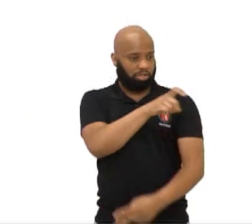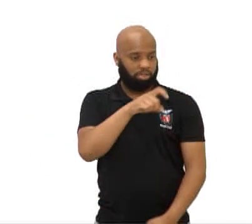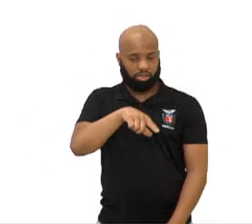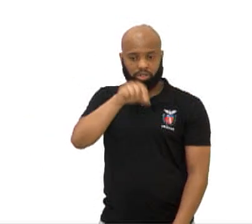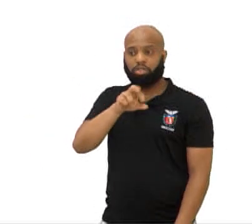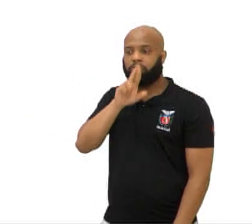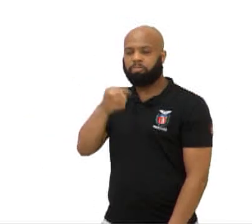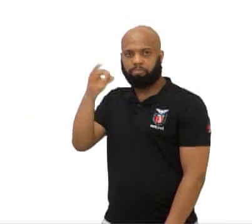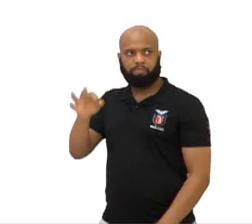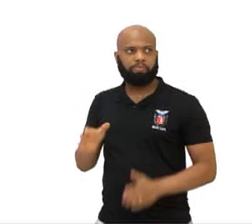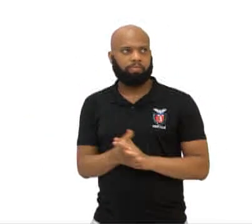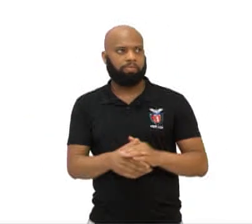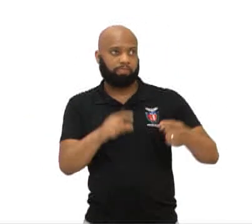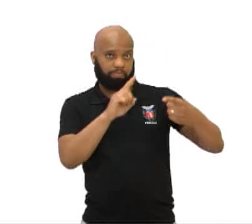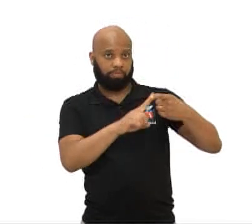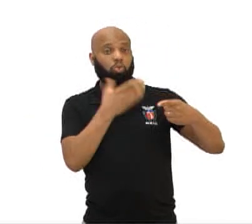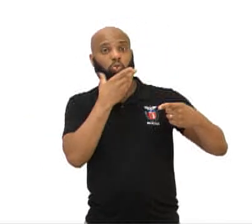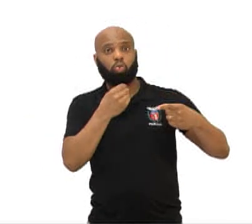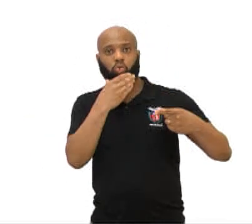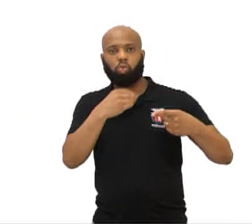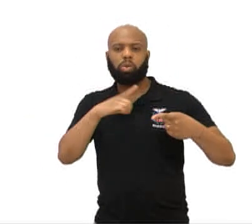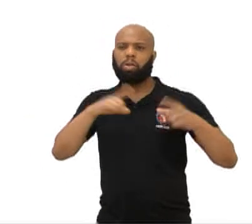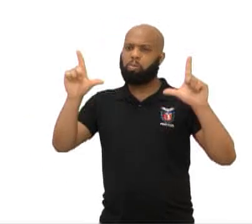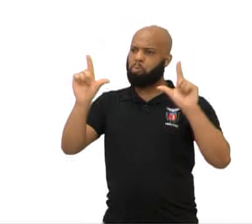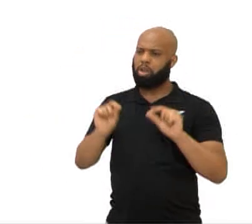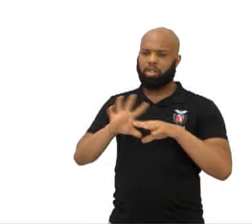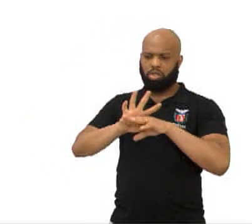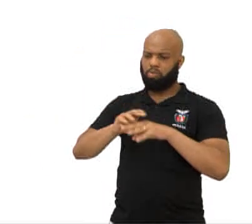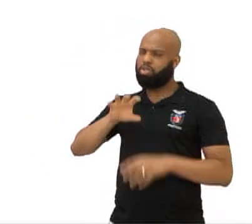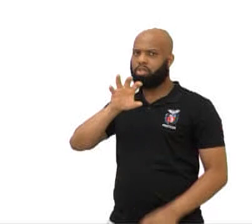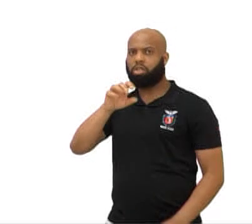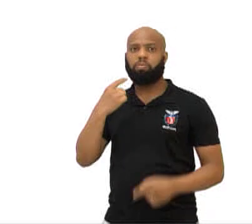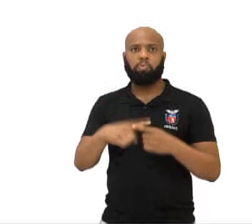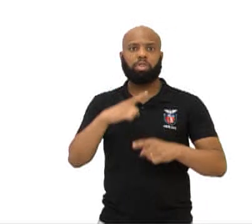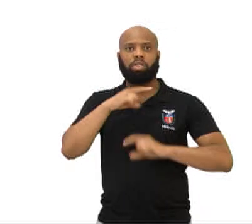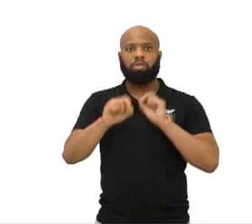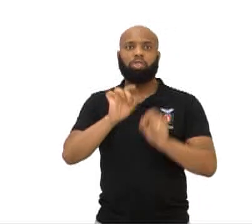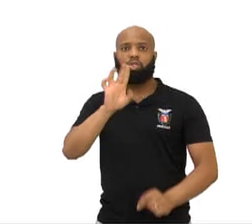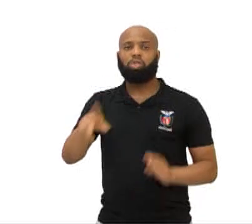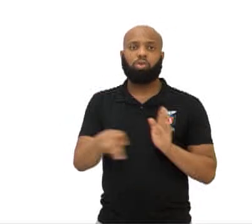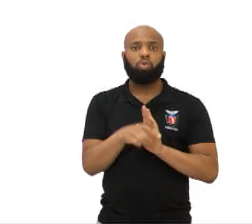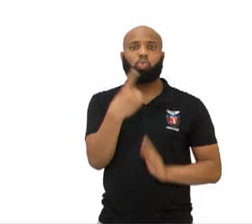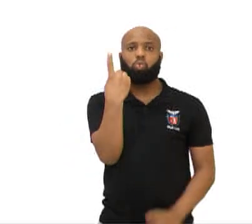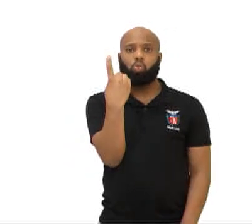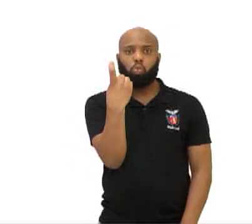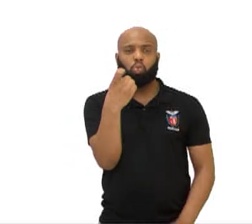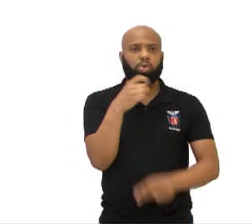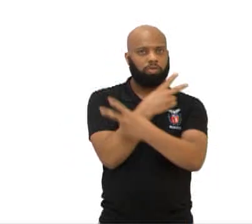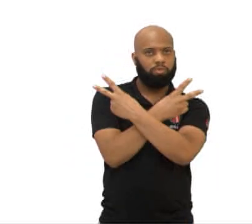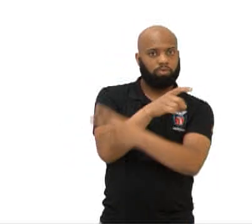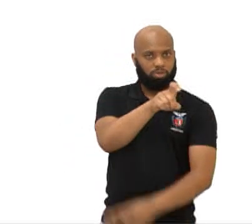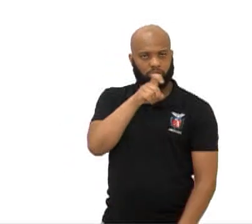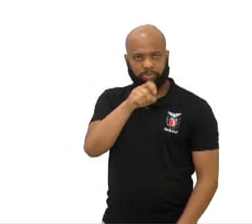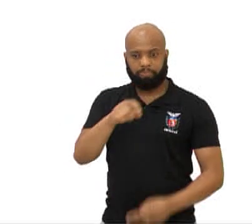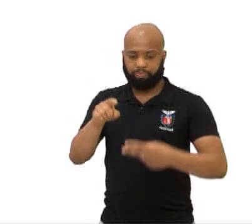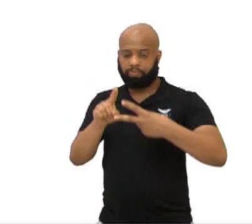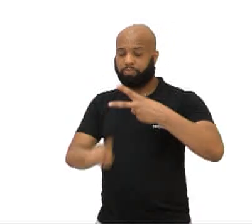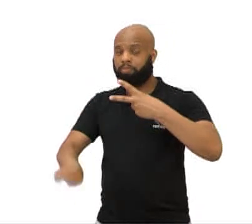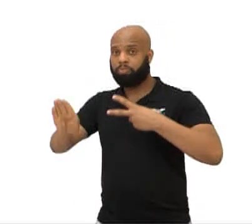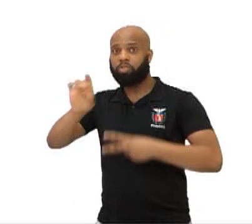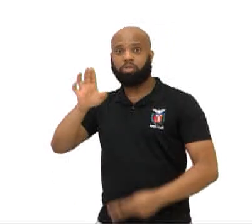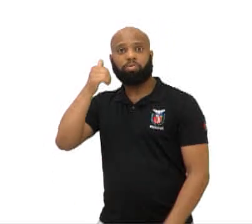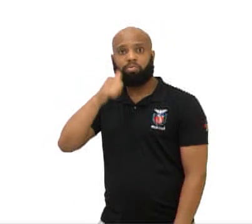correta. A. Os homens são menos acometidos pela doença por apresentarem apenas um cromossomo X. B. Apenas